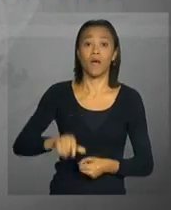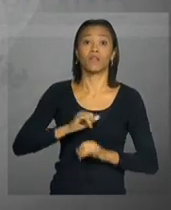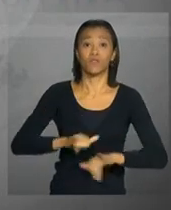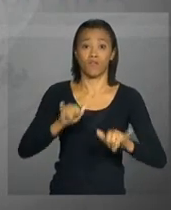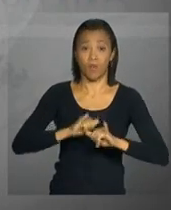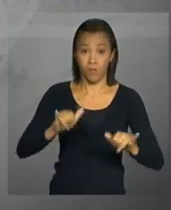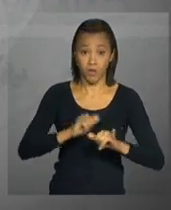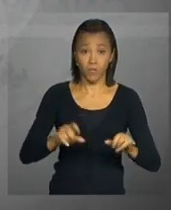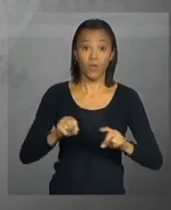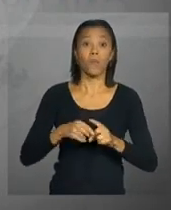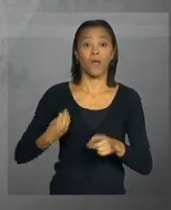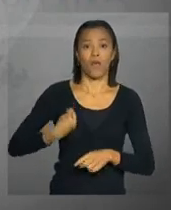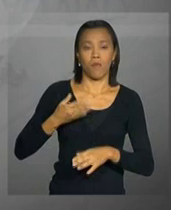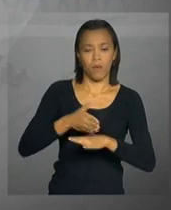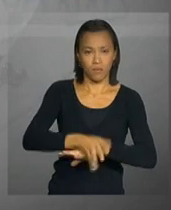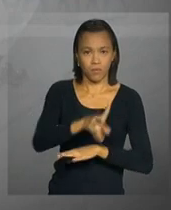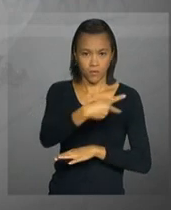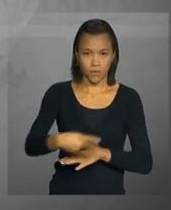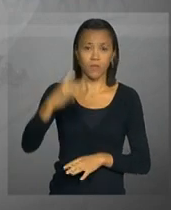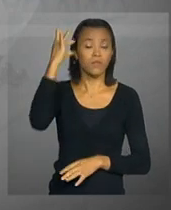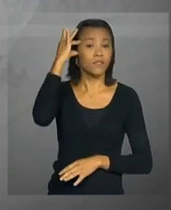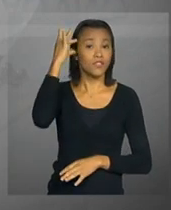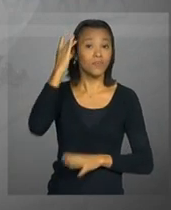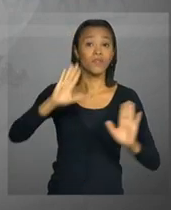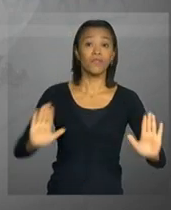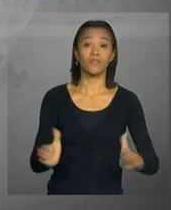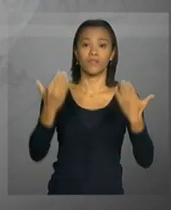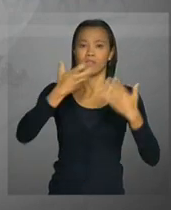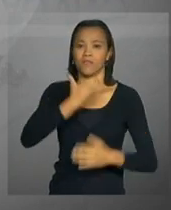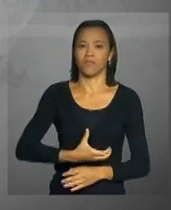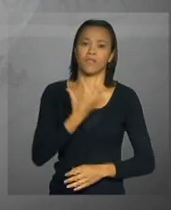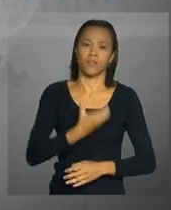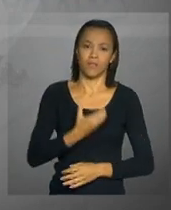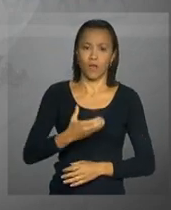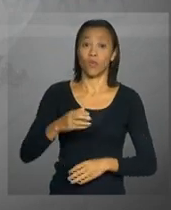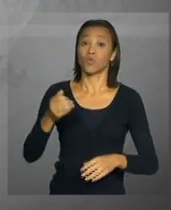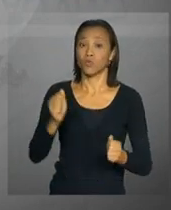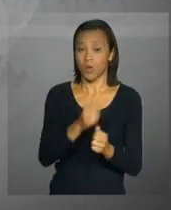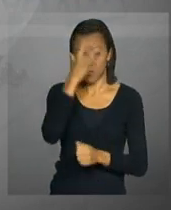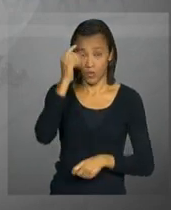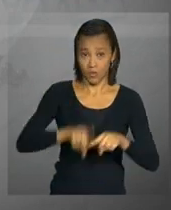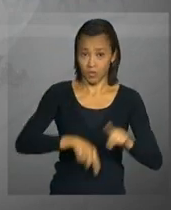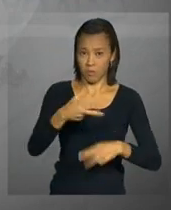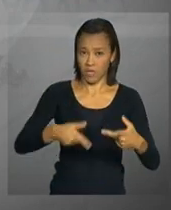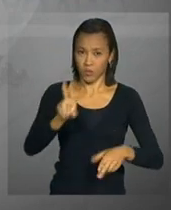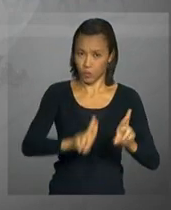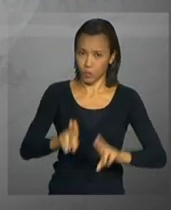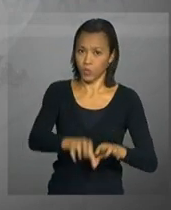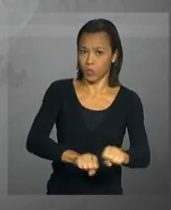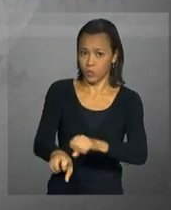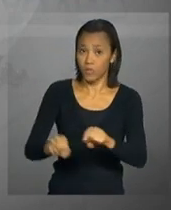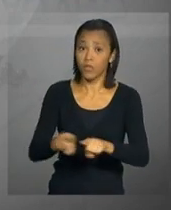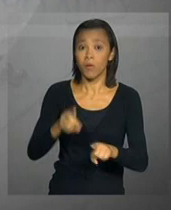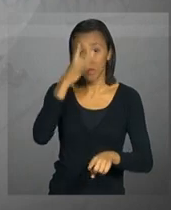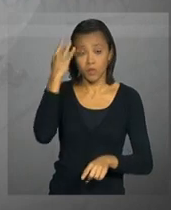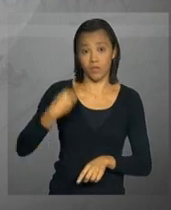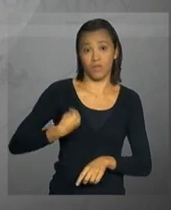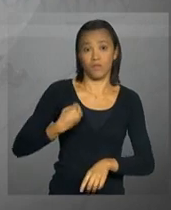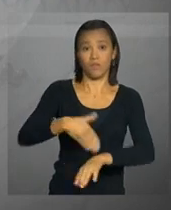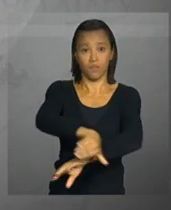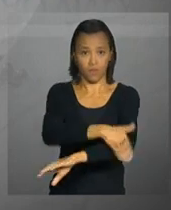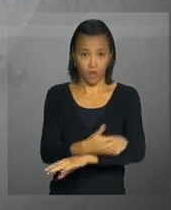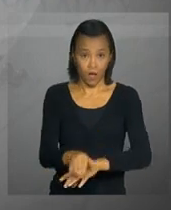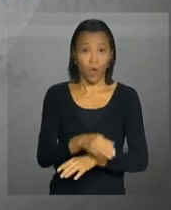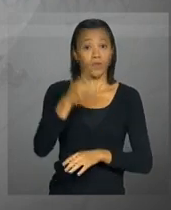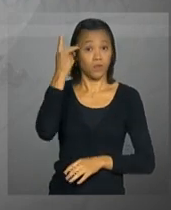informações sobre a participação da presidenta Dilma na celebração do natal com catadores de materiais recicláveis e população em situação de